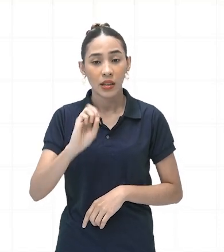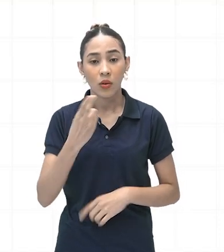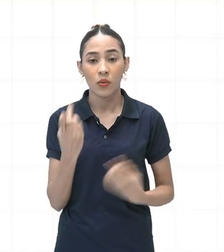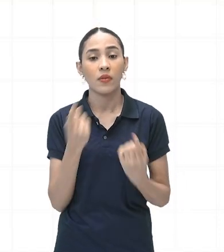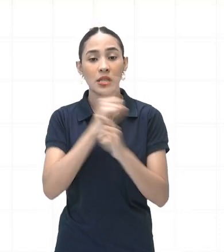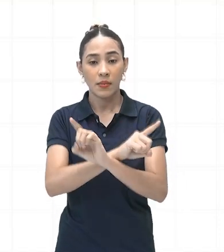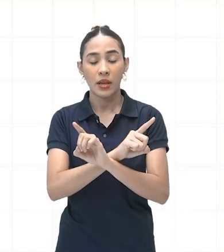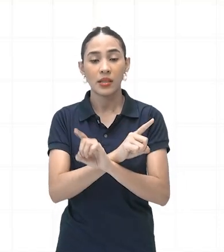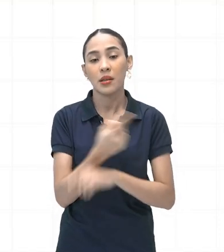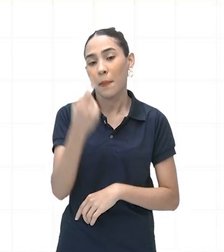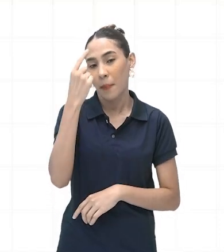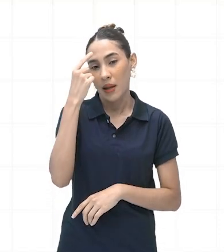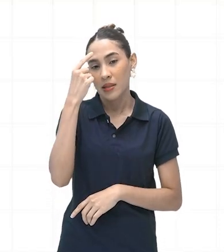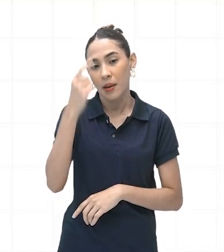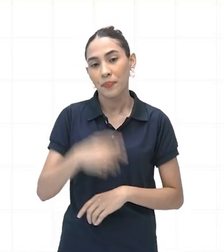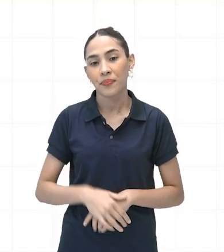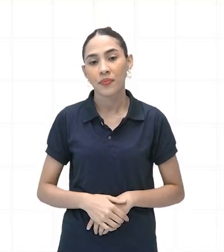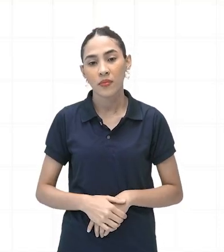proporcionais? Vamos pensar.